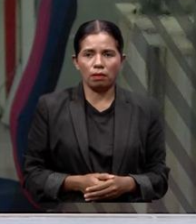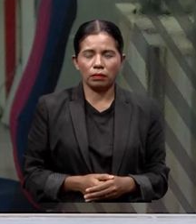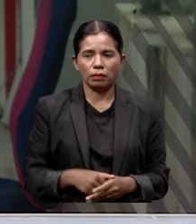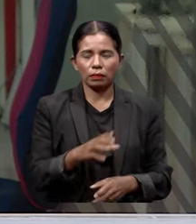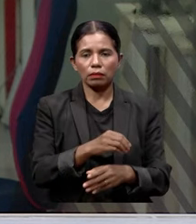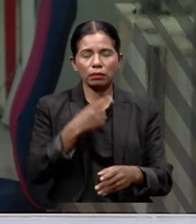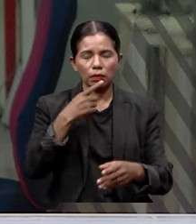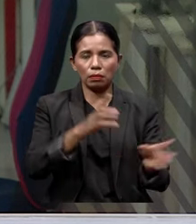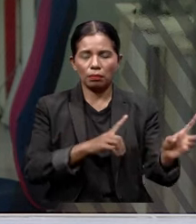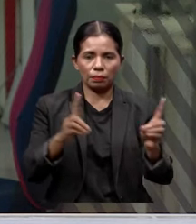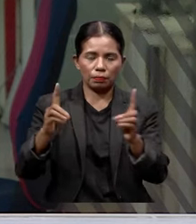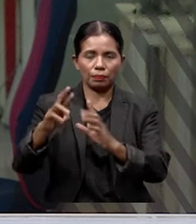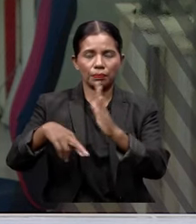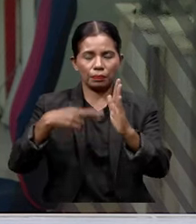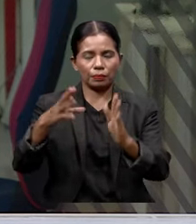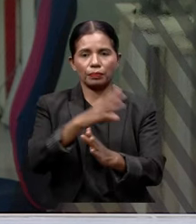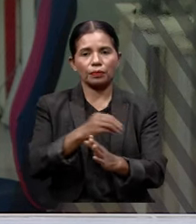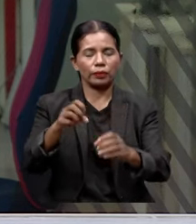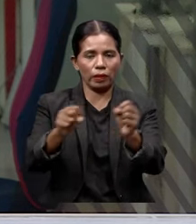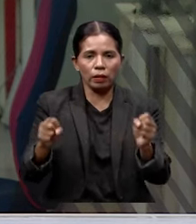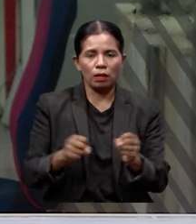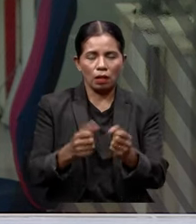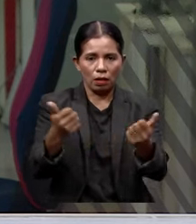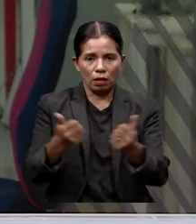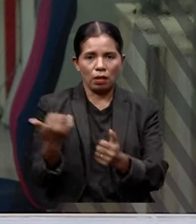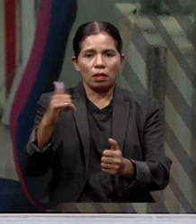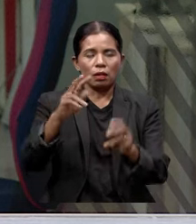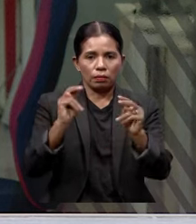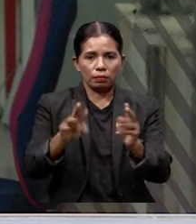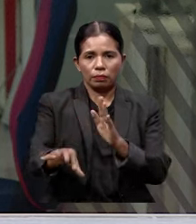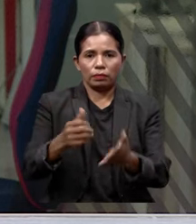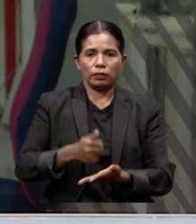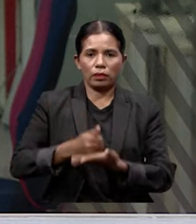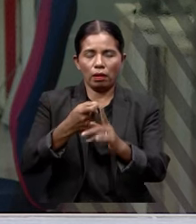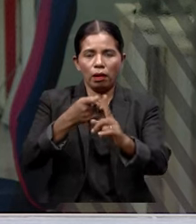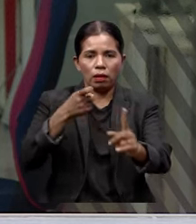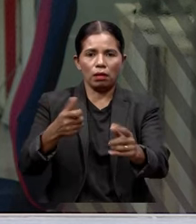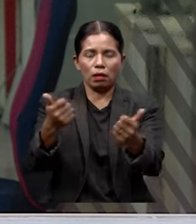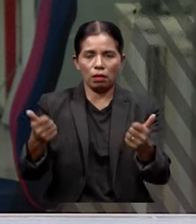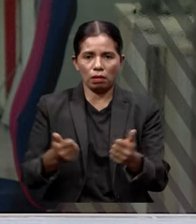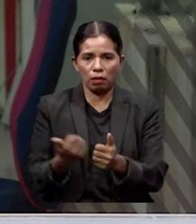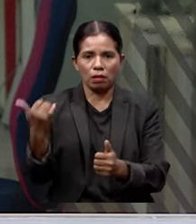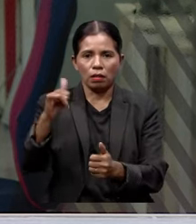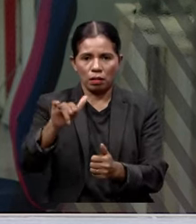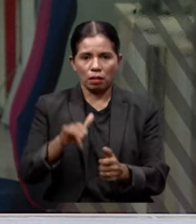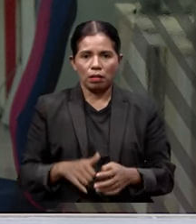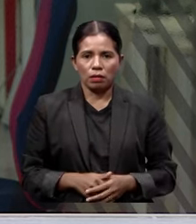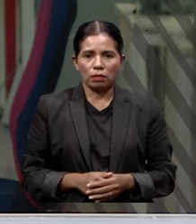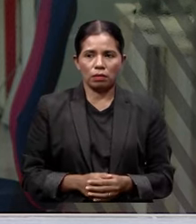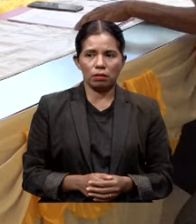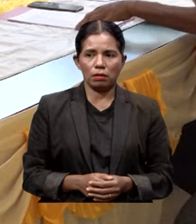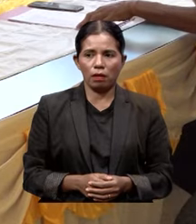Política, implementação, regulamento, tarabando e suco no aldeia Sira. Precisa retar apoio da autoridade local Sira.